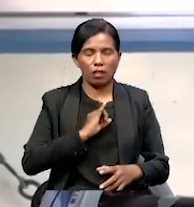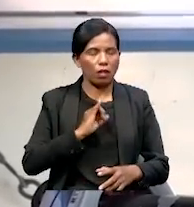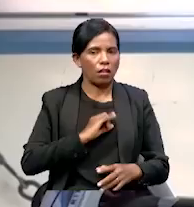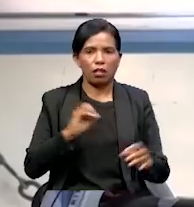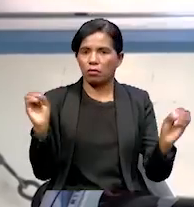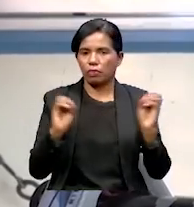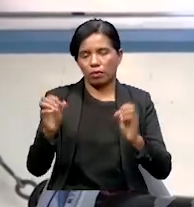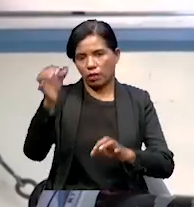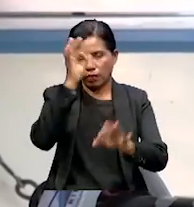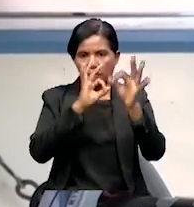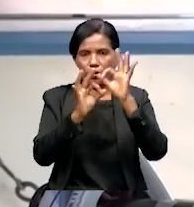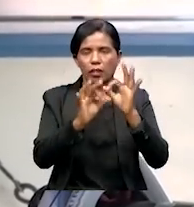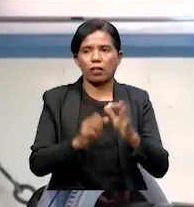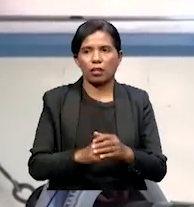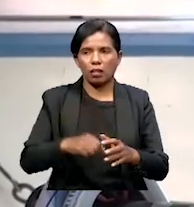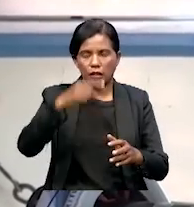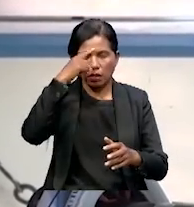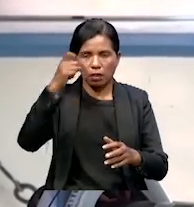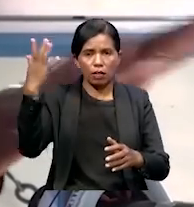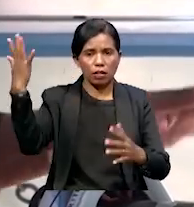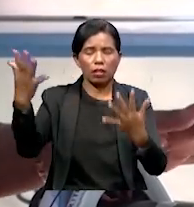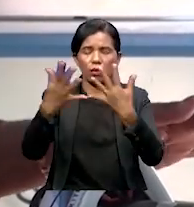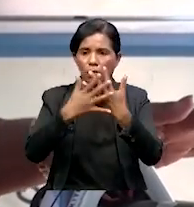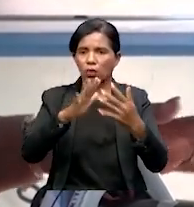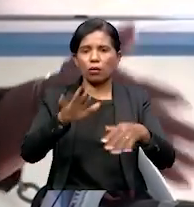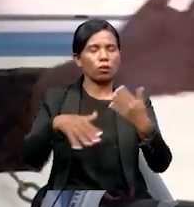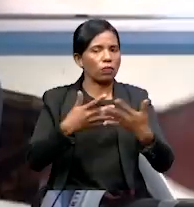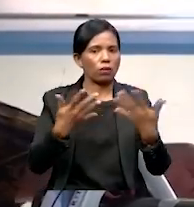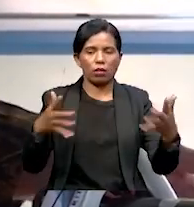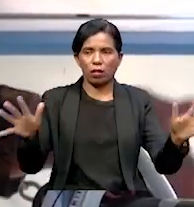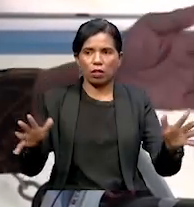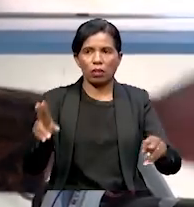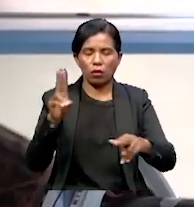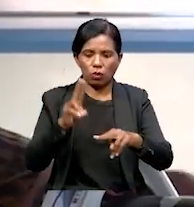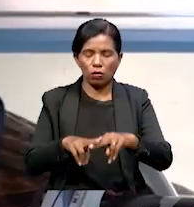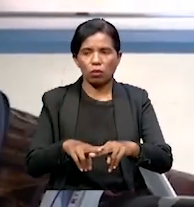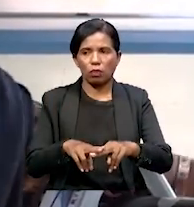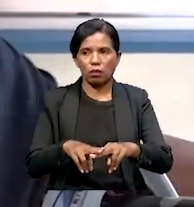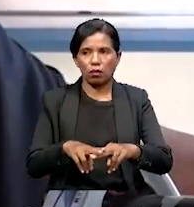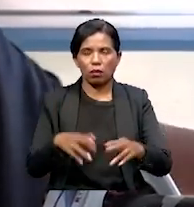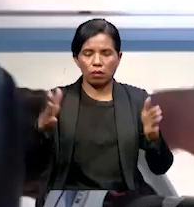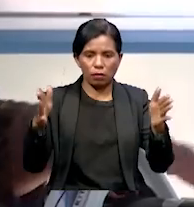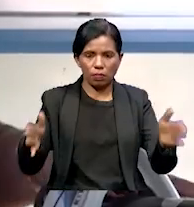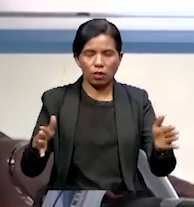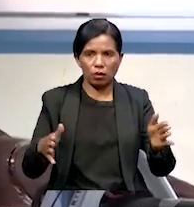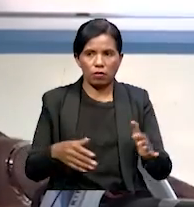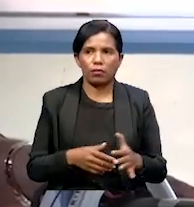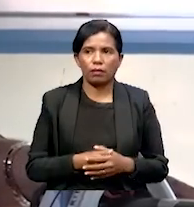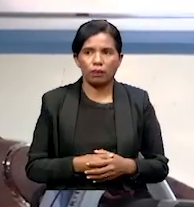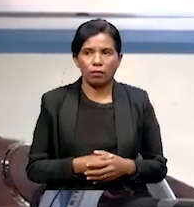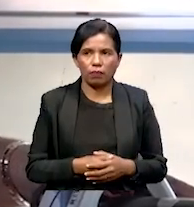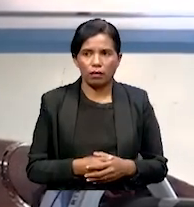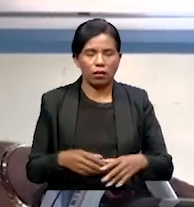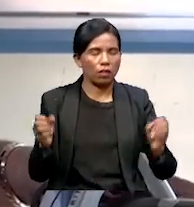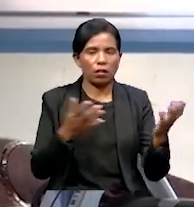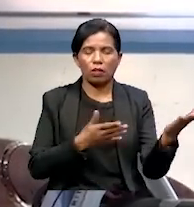la fier. Tama ia cadeia lá botou de mamu. O tour mas aí mamu metro ide roubar o tour ene. O lá